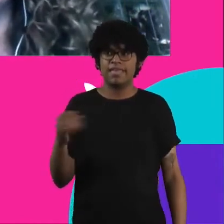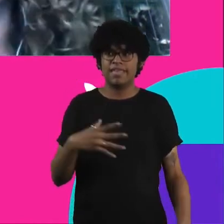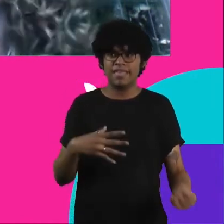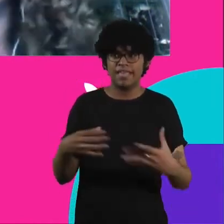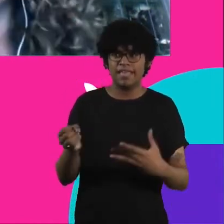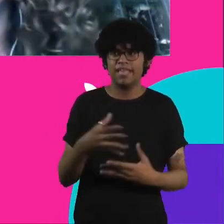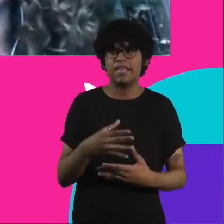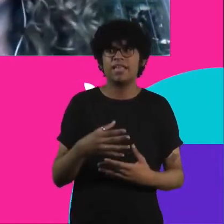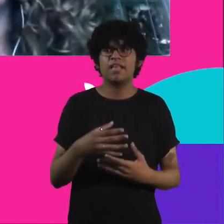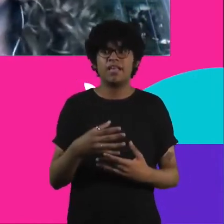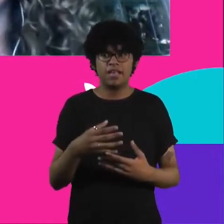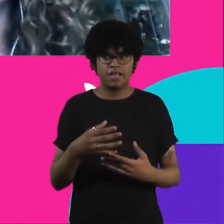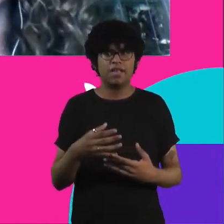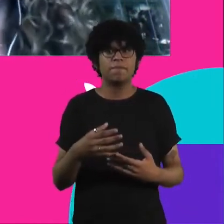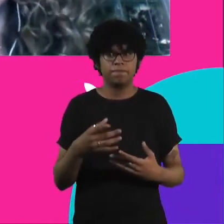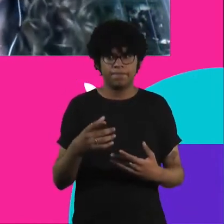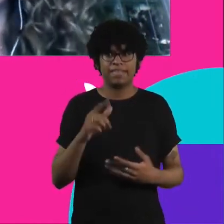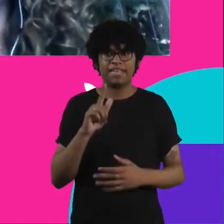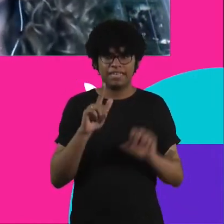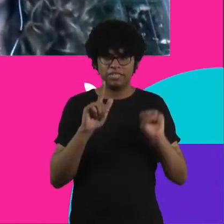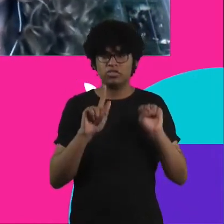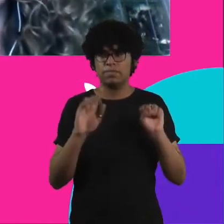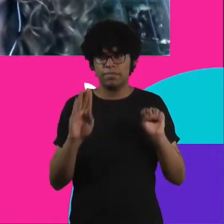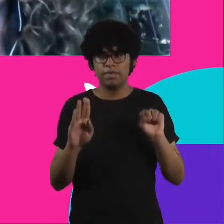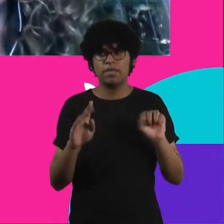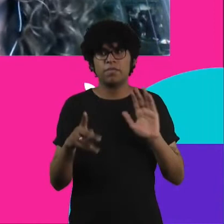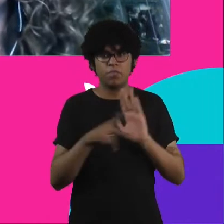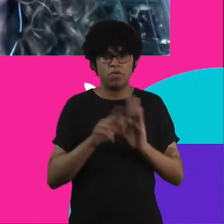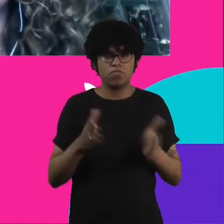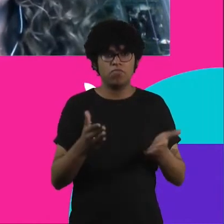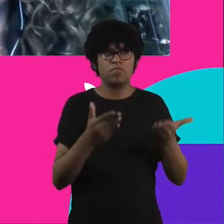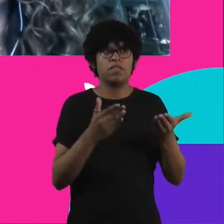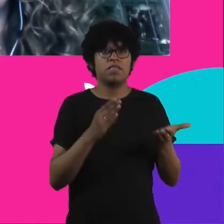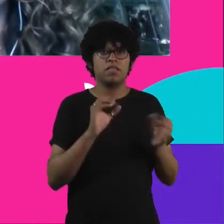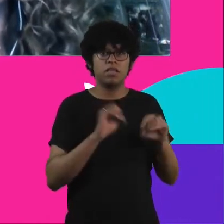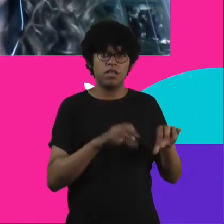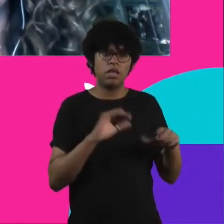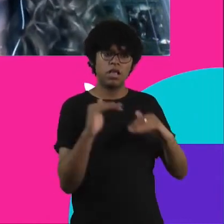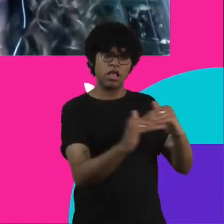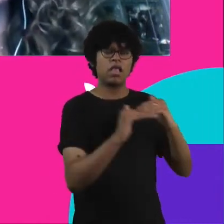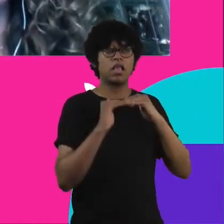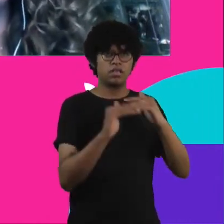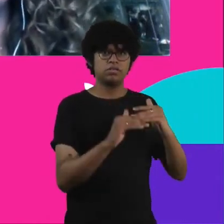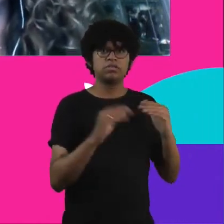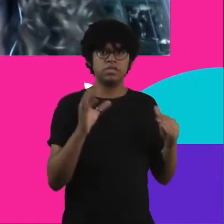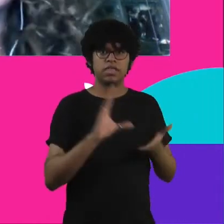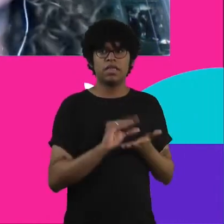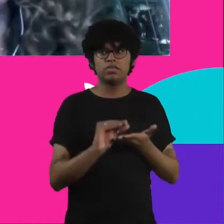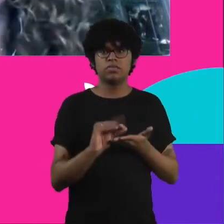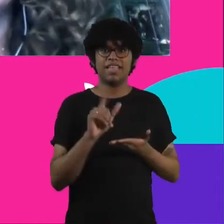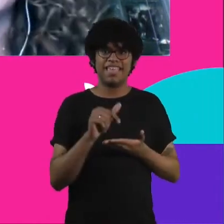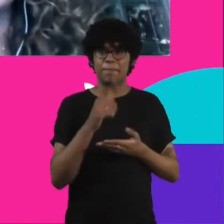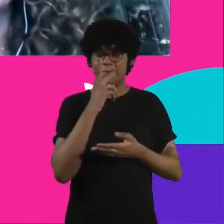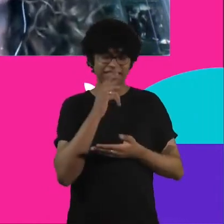de instituições, de organizações como a SGB para promover a literacia de dados ainda são uma gota assim,